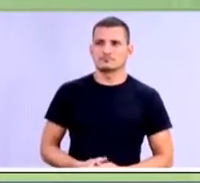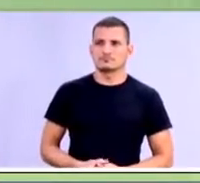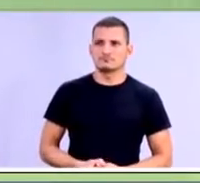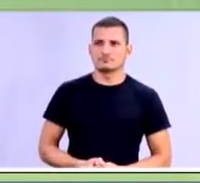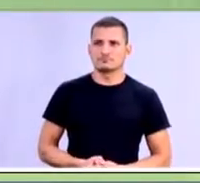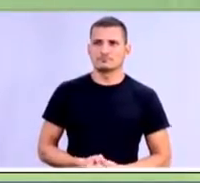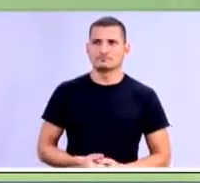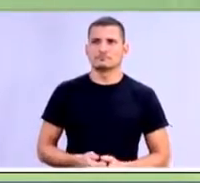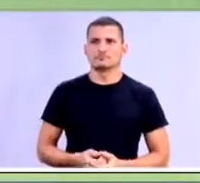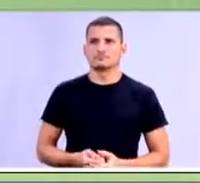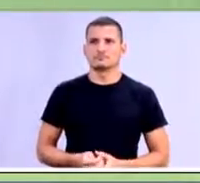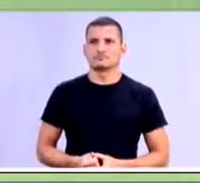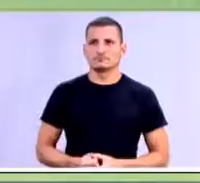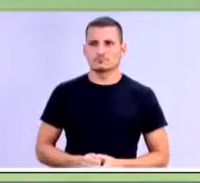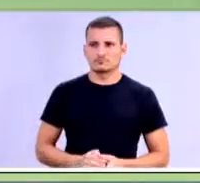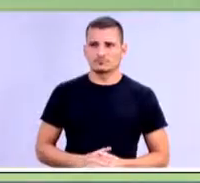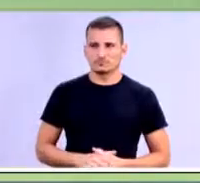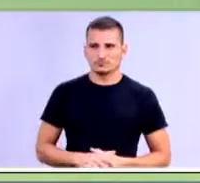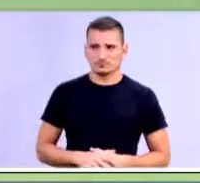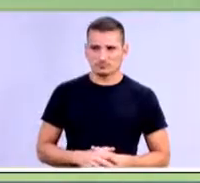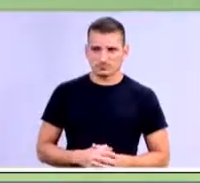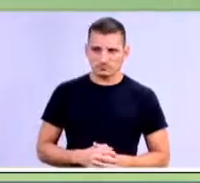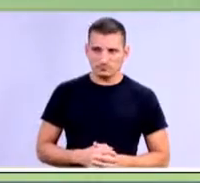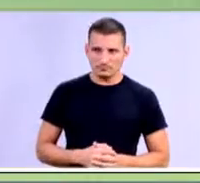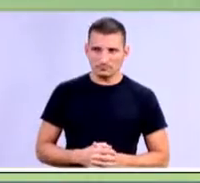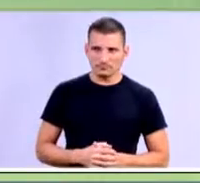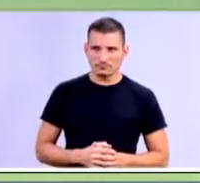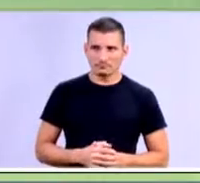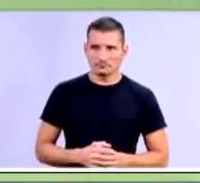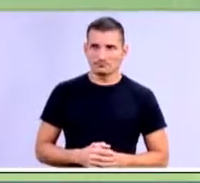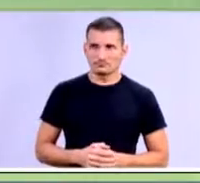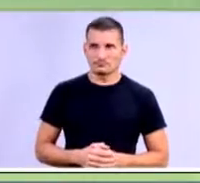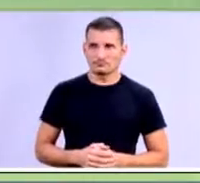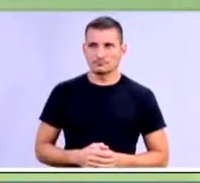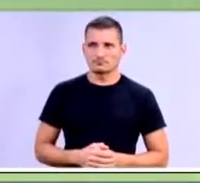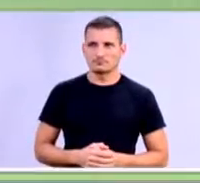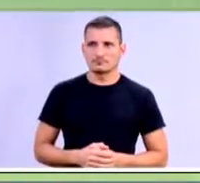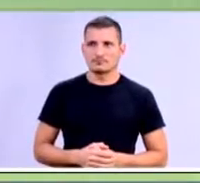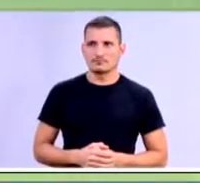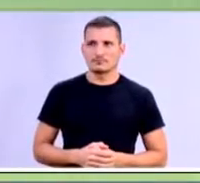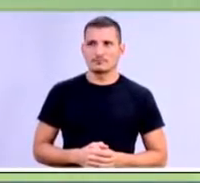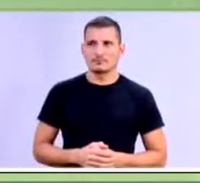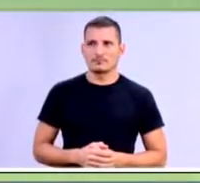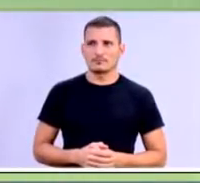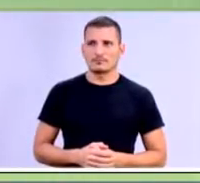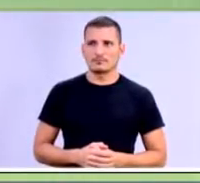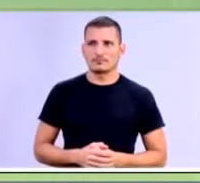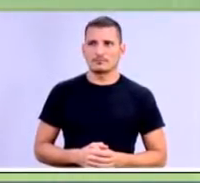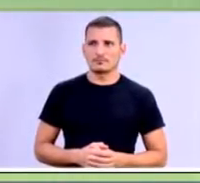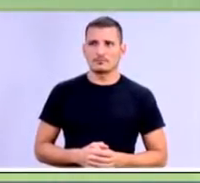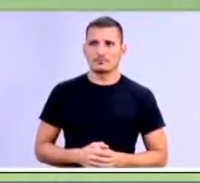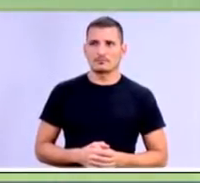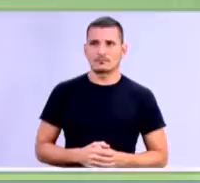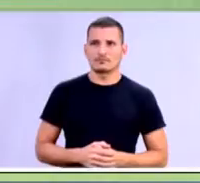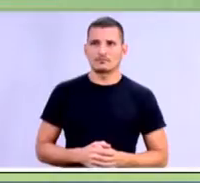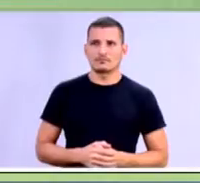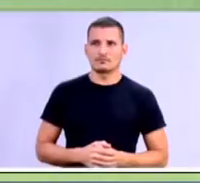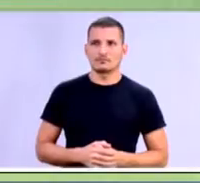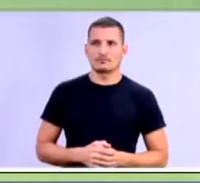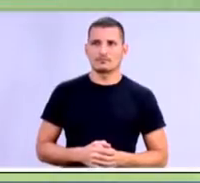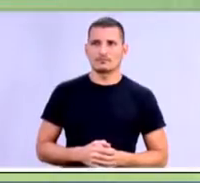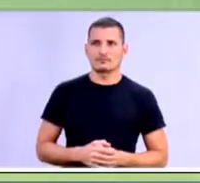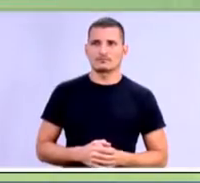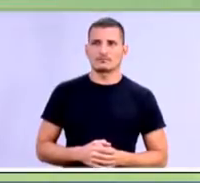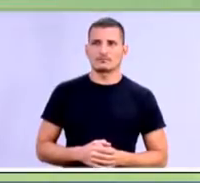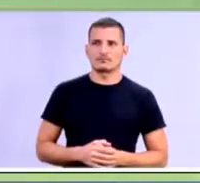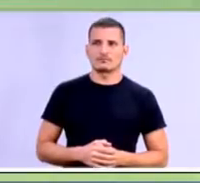texto dissertativo, e ele se apresenta nestas duas formas aqui. Quando você vai apenas